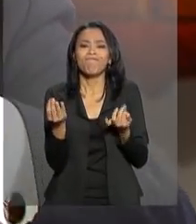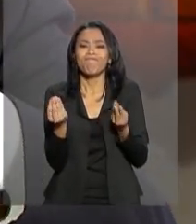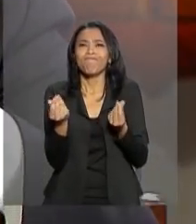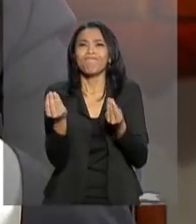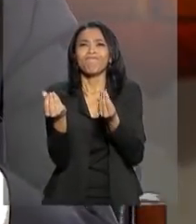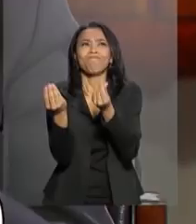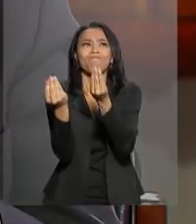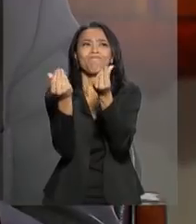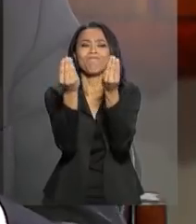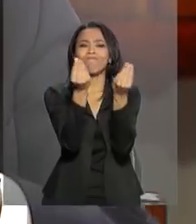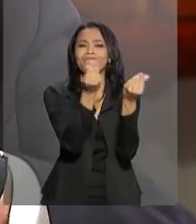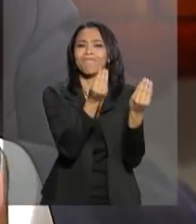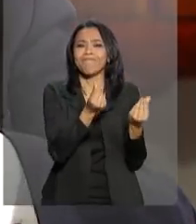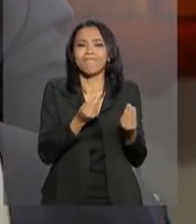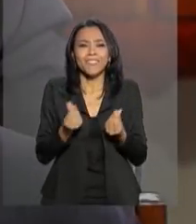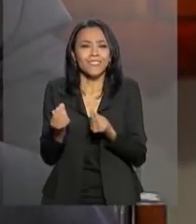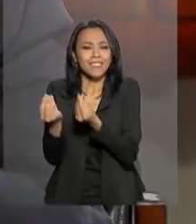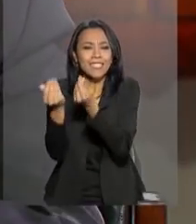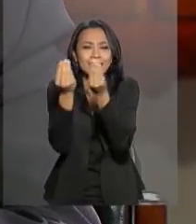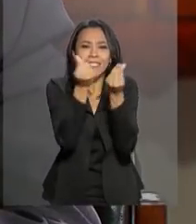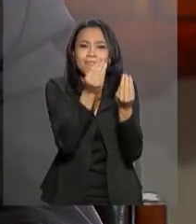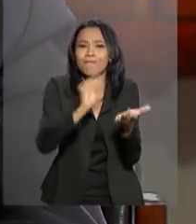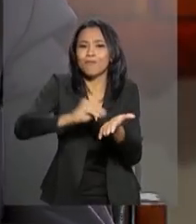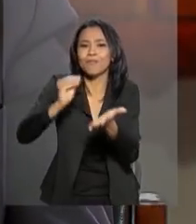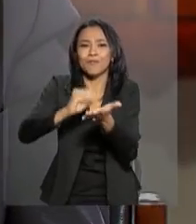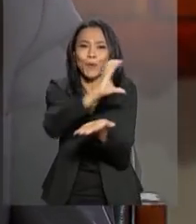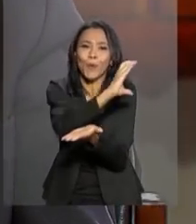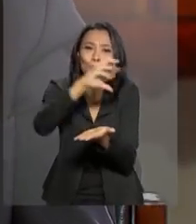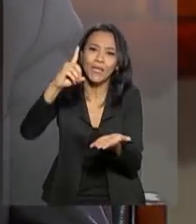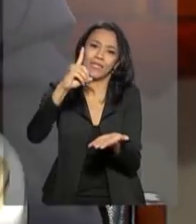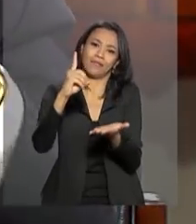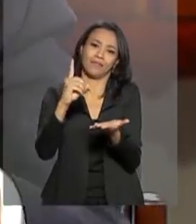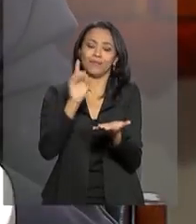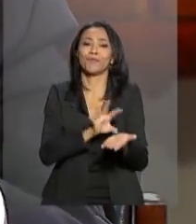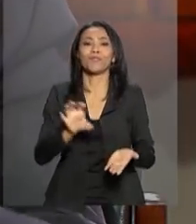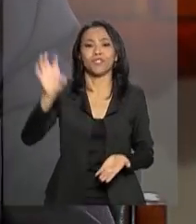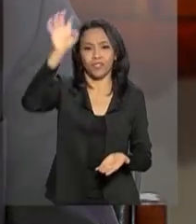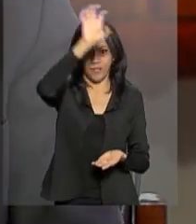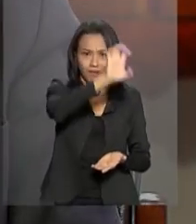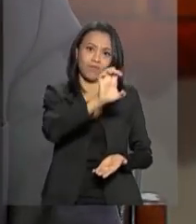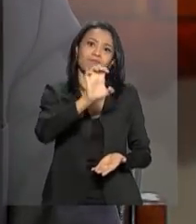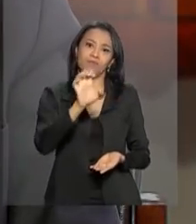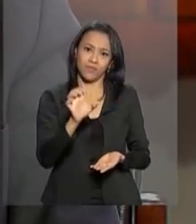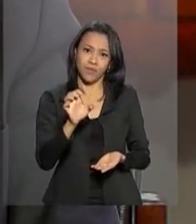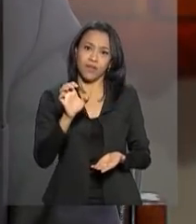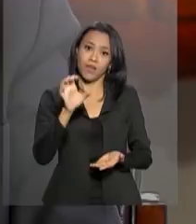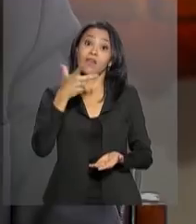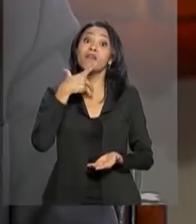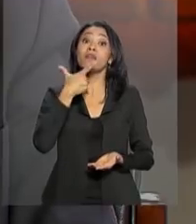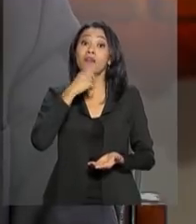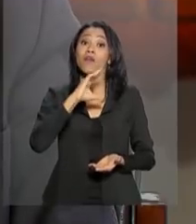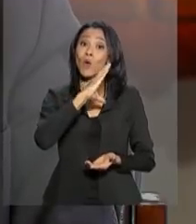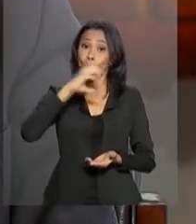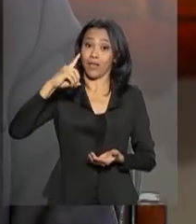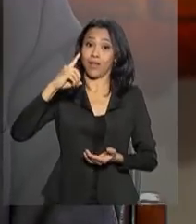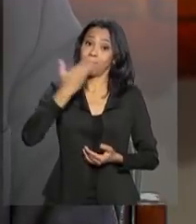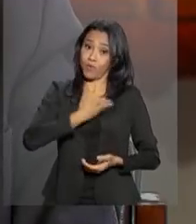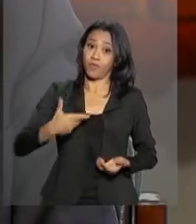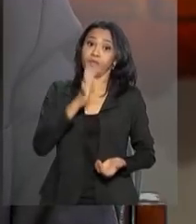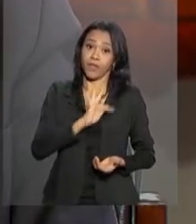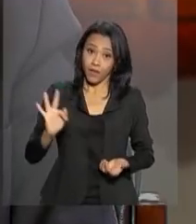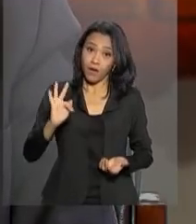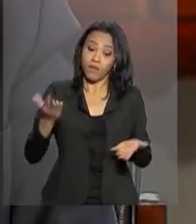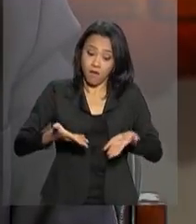certa coordenação, uma certa cooperação entre os vários estados, coordenado pela União Federal. E a União Federal tem feito